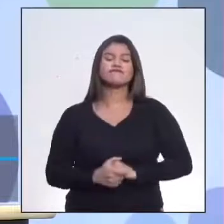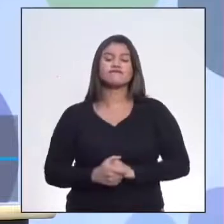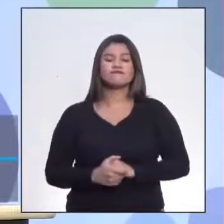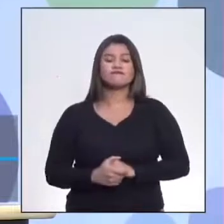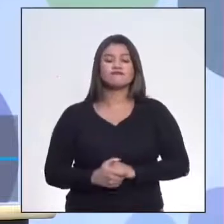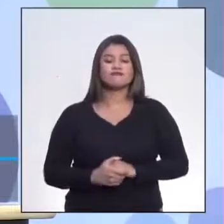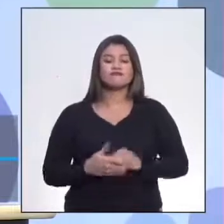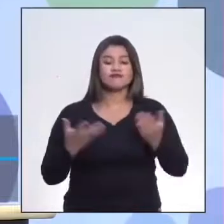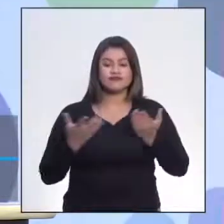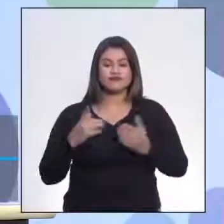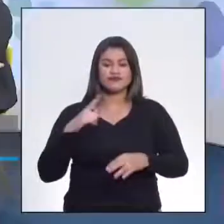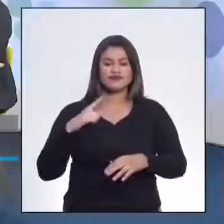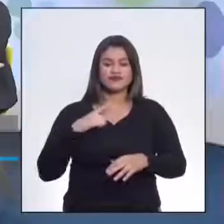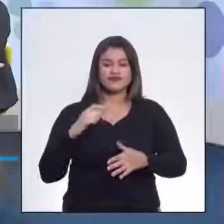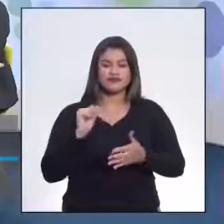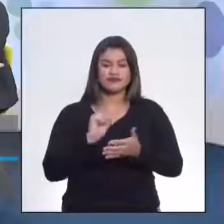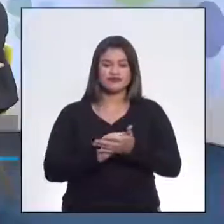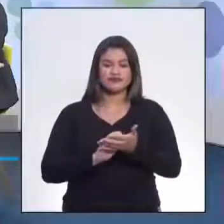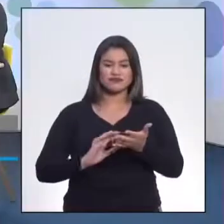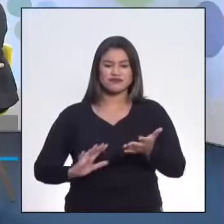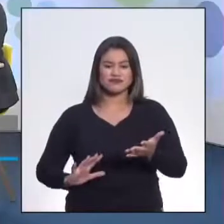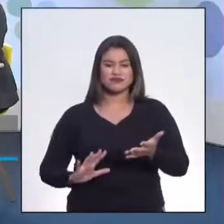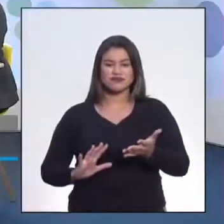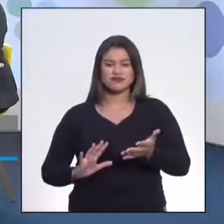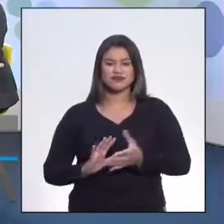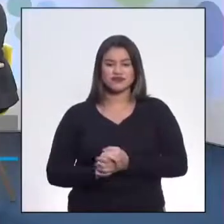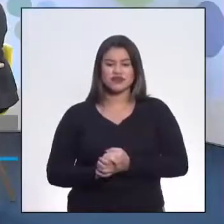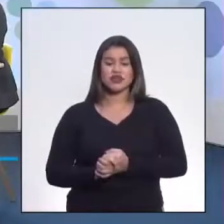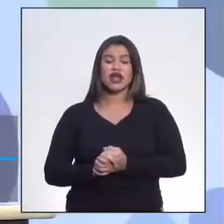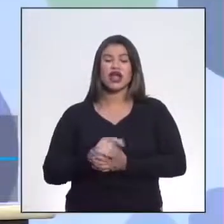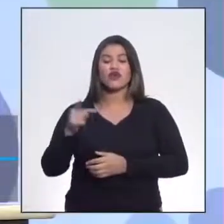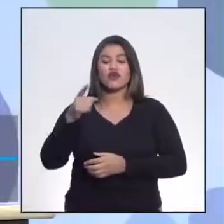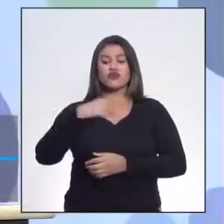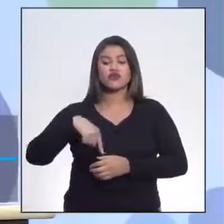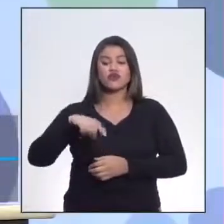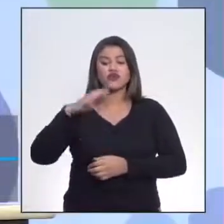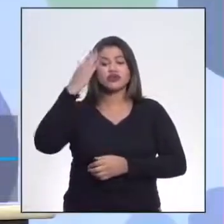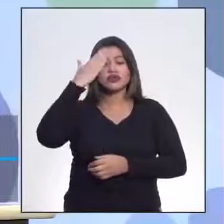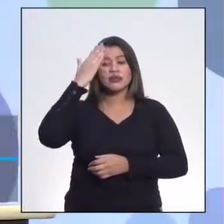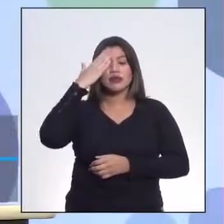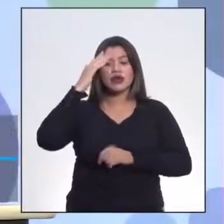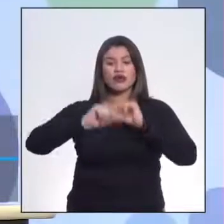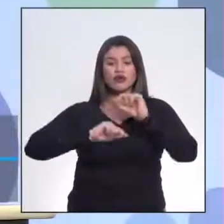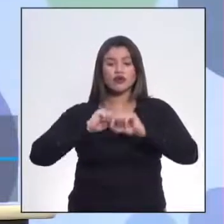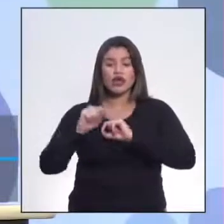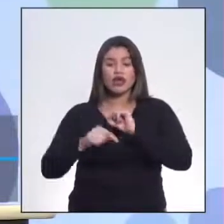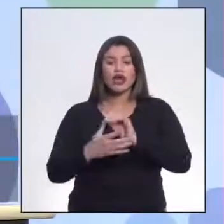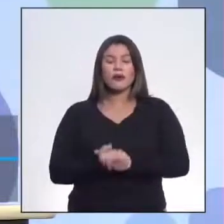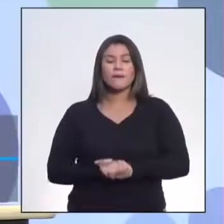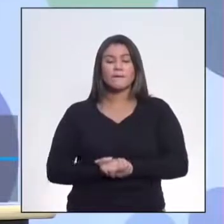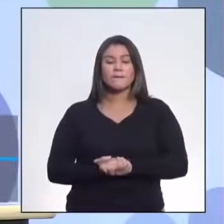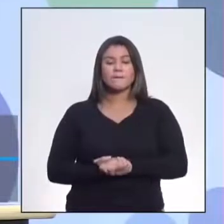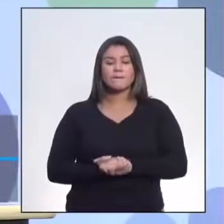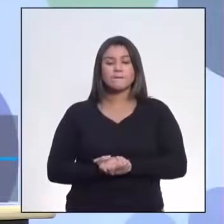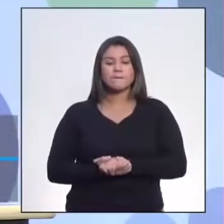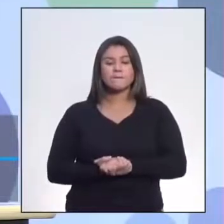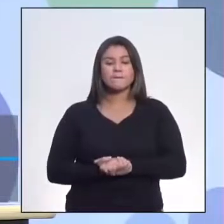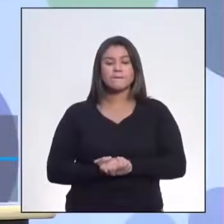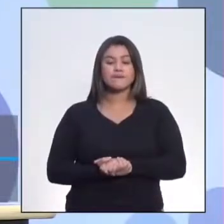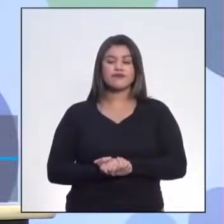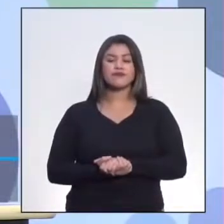agora a gente tem uma atividade, né, professora, porque a gente gostaria muito de conhecer, né, qual o papel